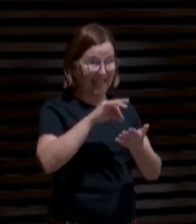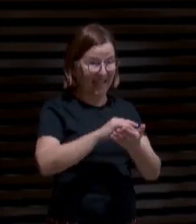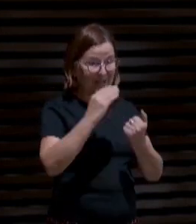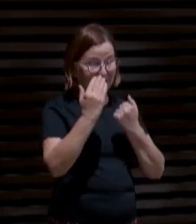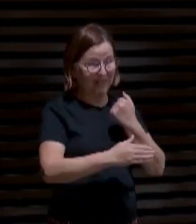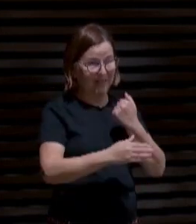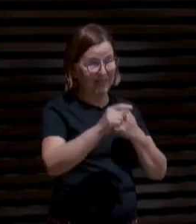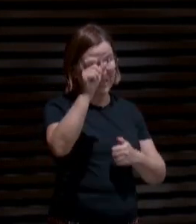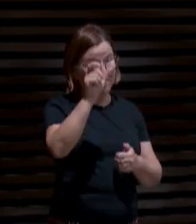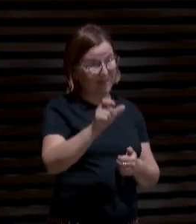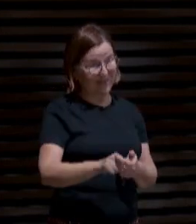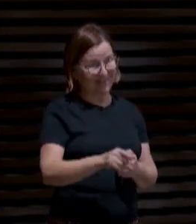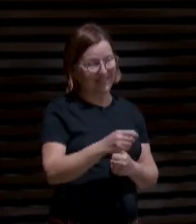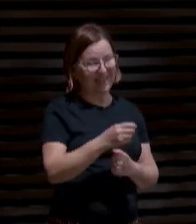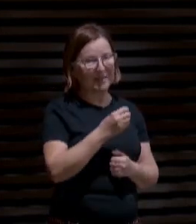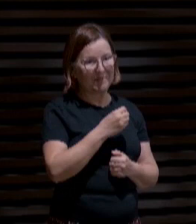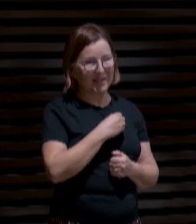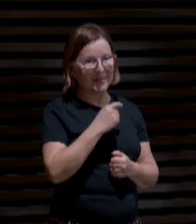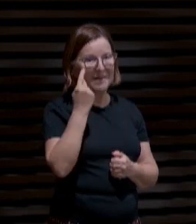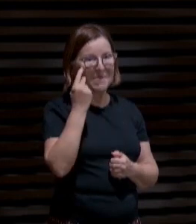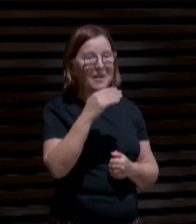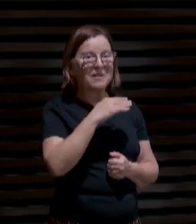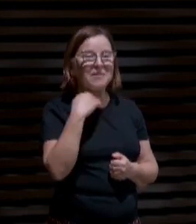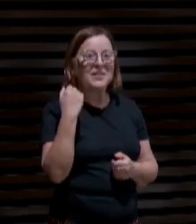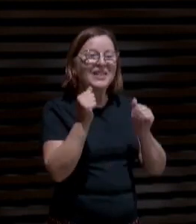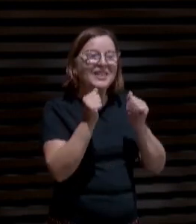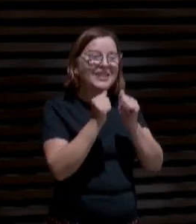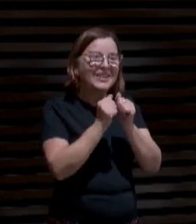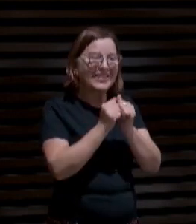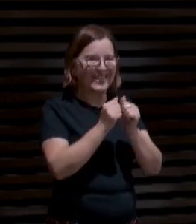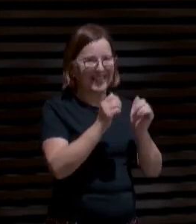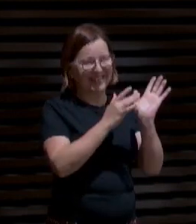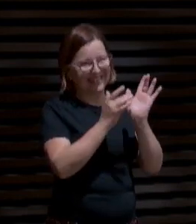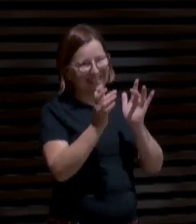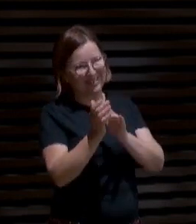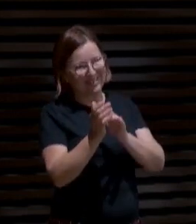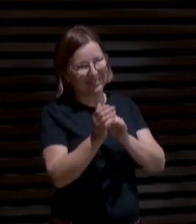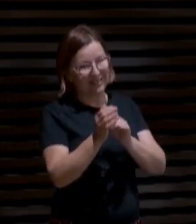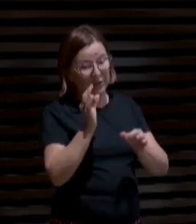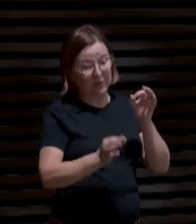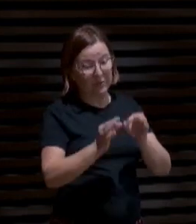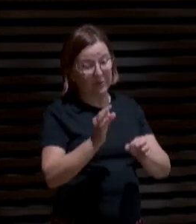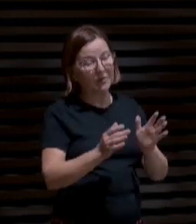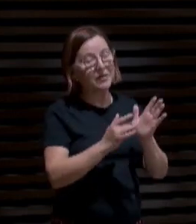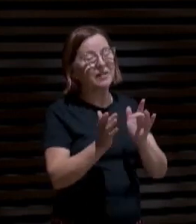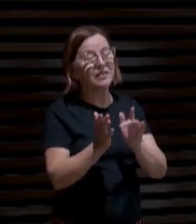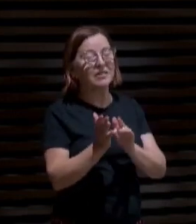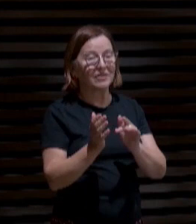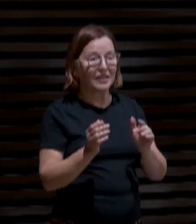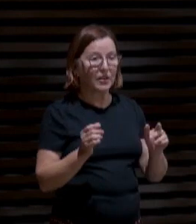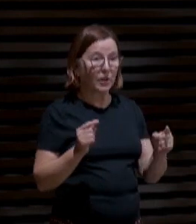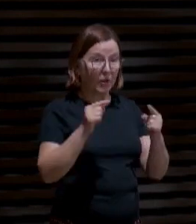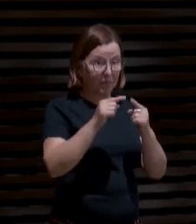para que o pecador morresse juntamente com Jesus. O julgamento de Jesus tinha como objetivo a